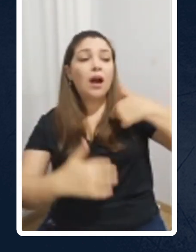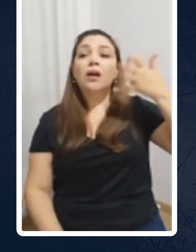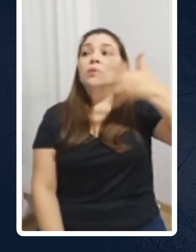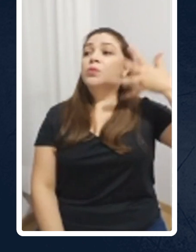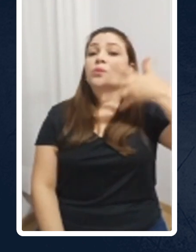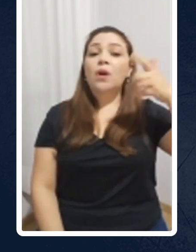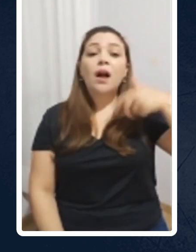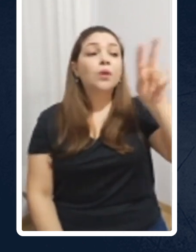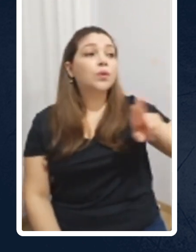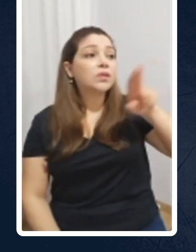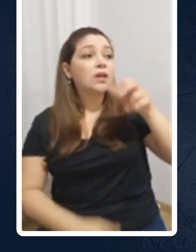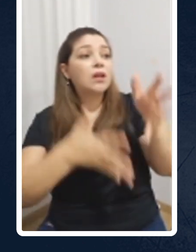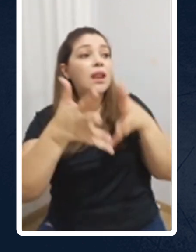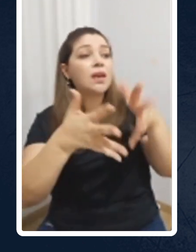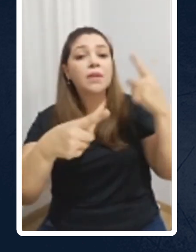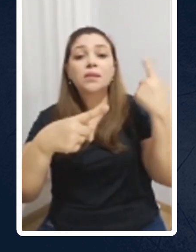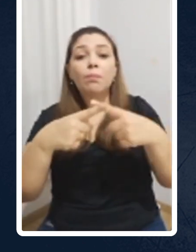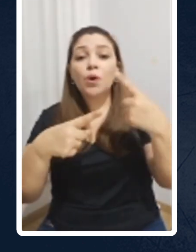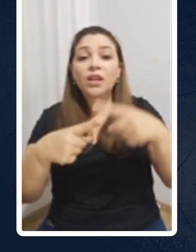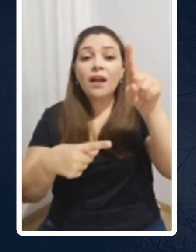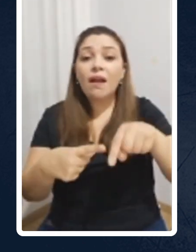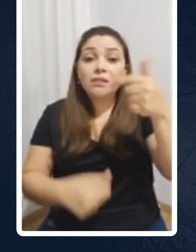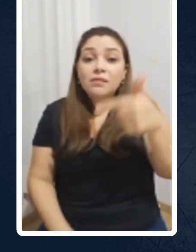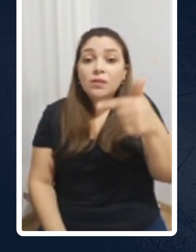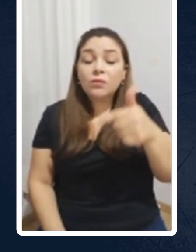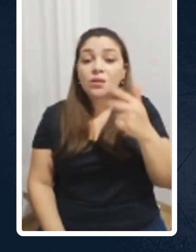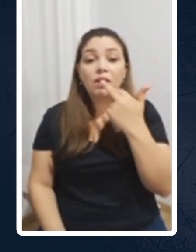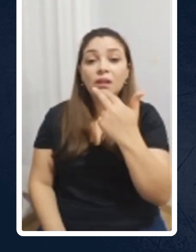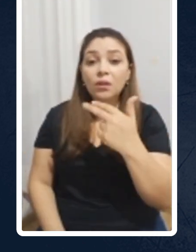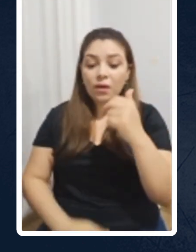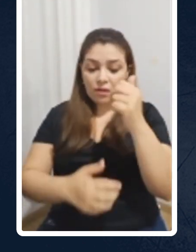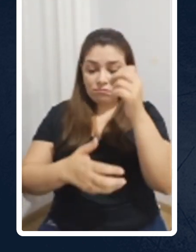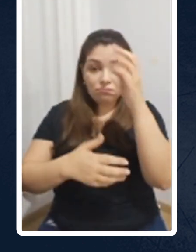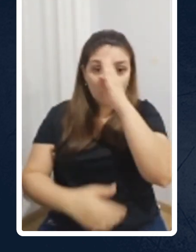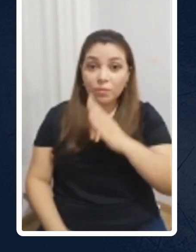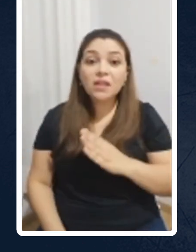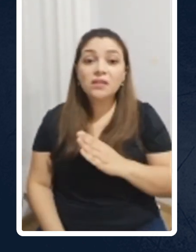Libras aqui, porque Libras é a língua brasileira de sinais, é a segunda língua do Brasil.